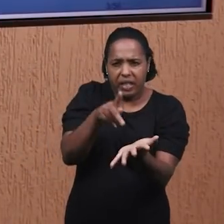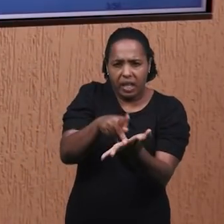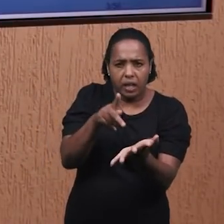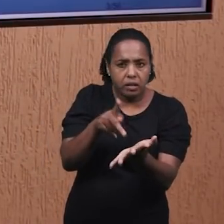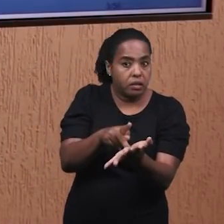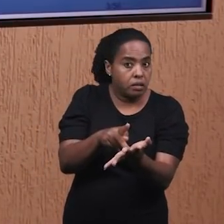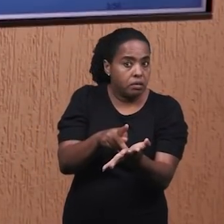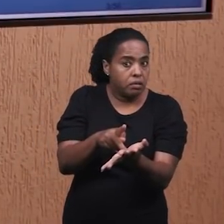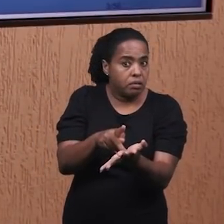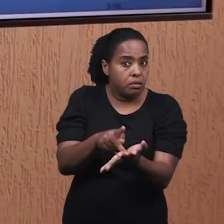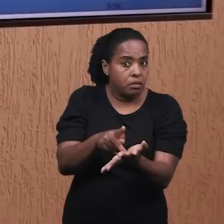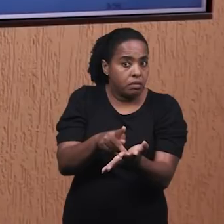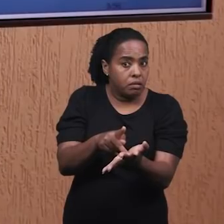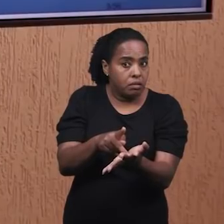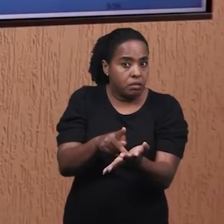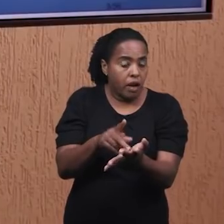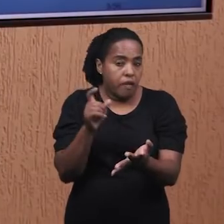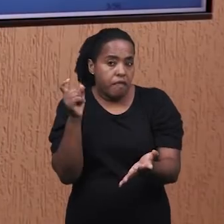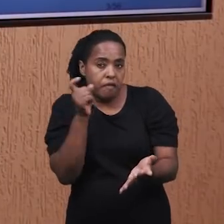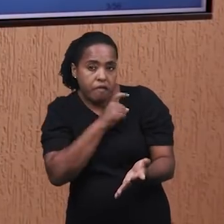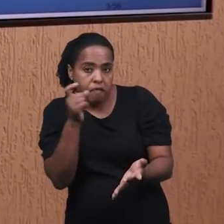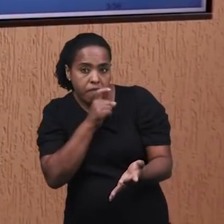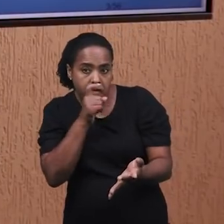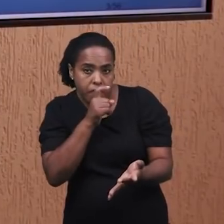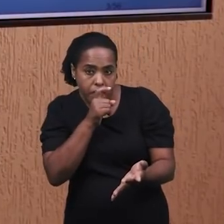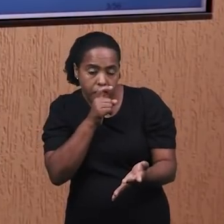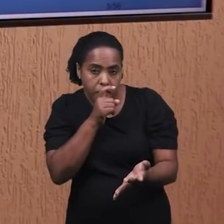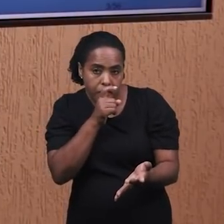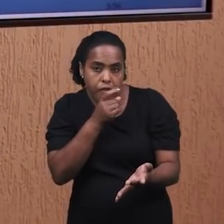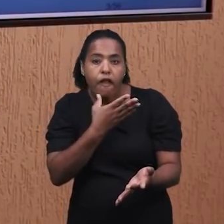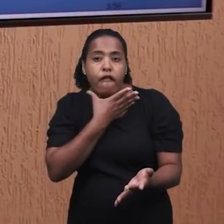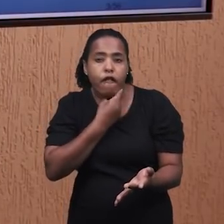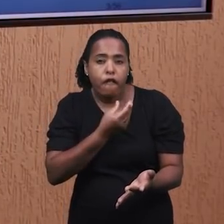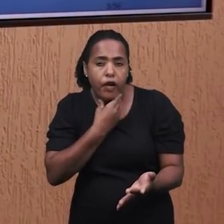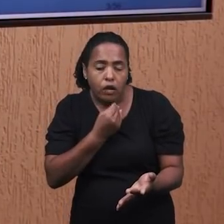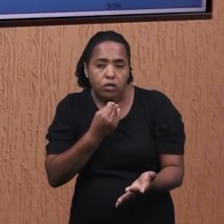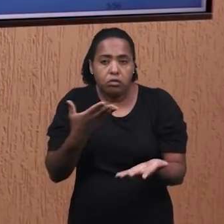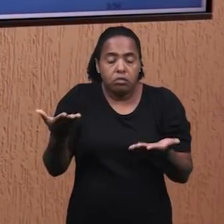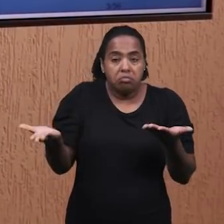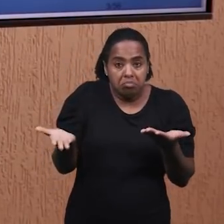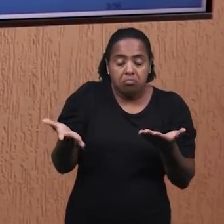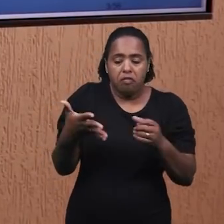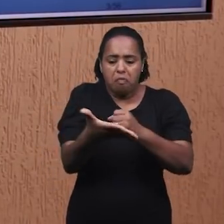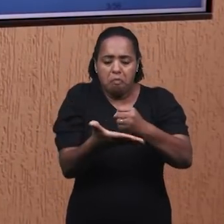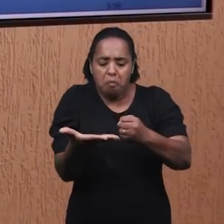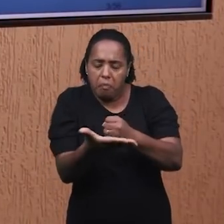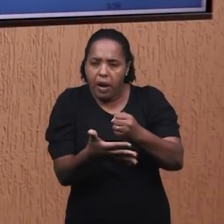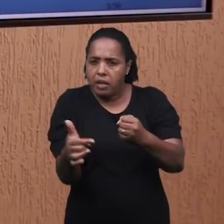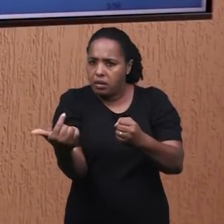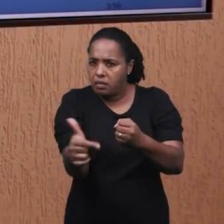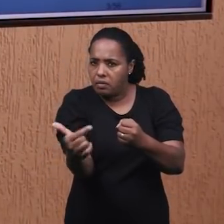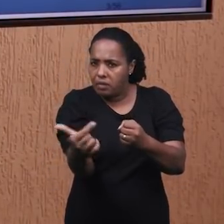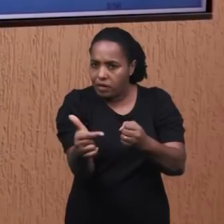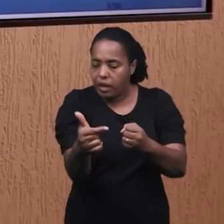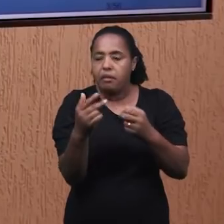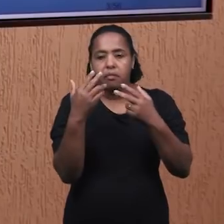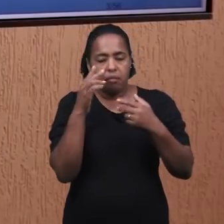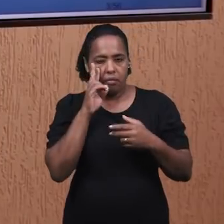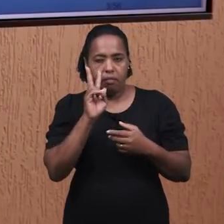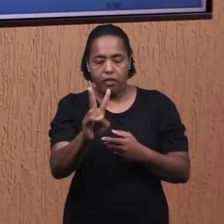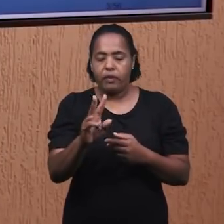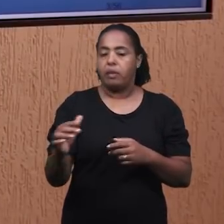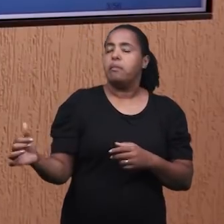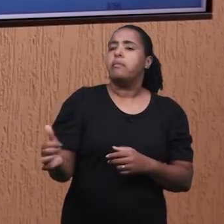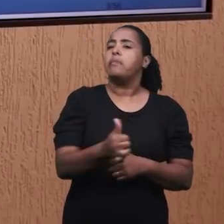Será que isso é falso? É um mito? Algo que as pessoas acreditam, mas que não tem fundamentação? É isso que nós vamos ver.